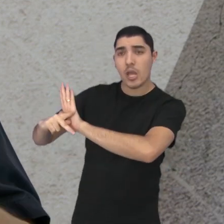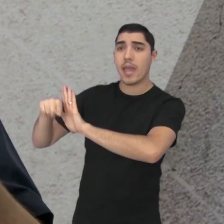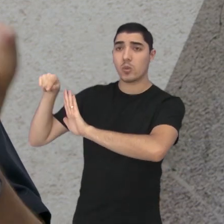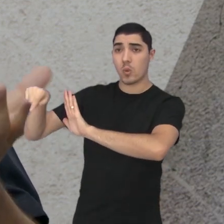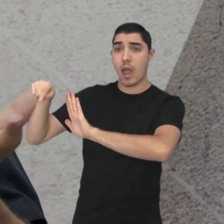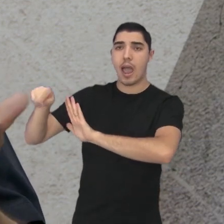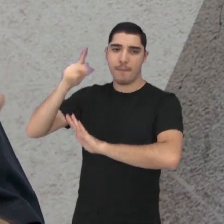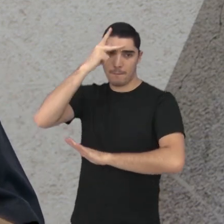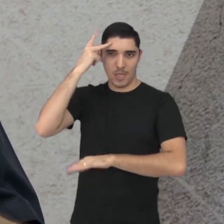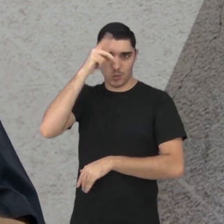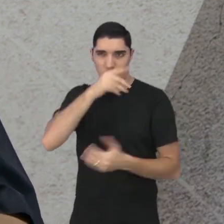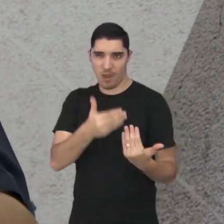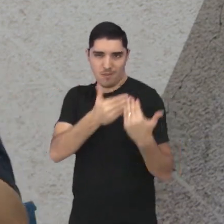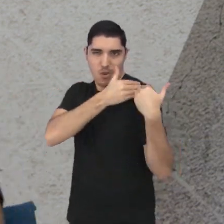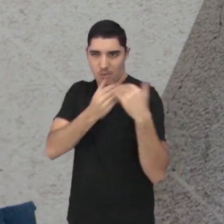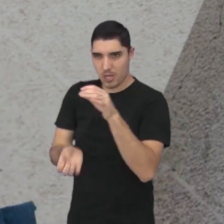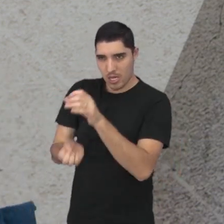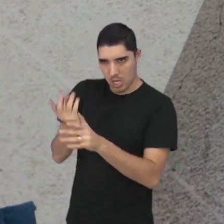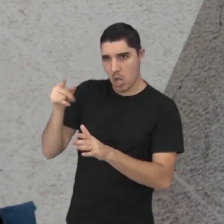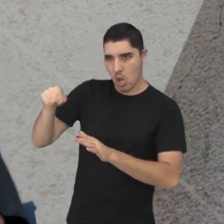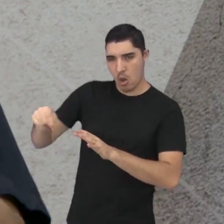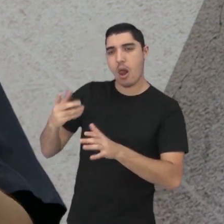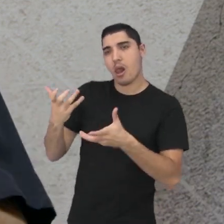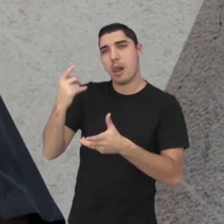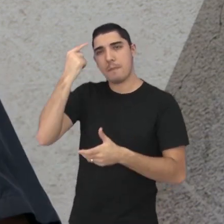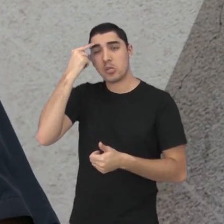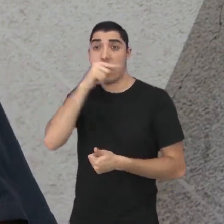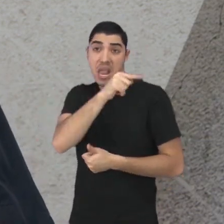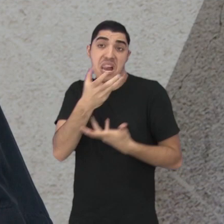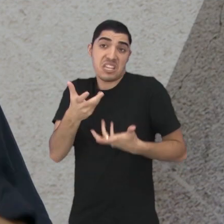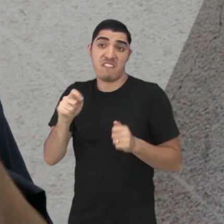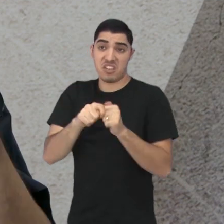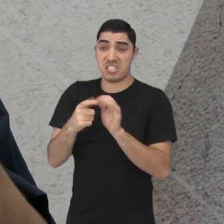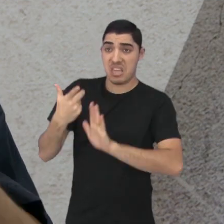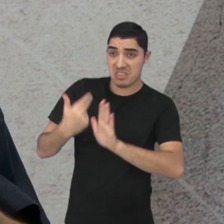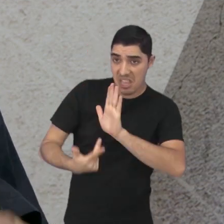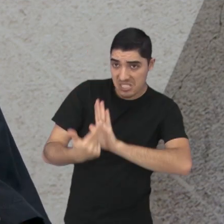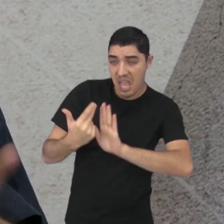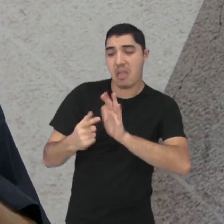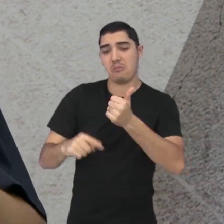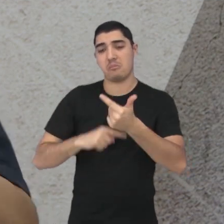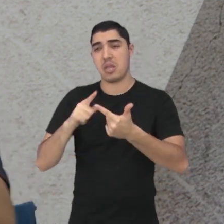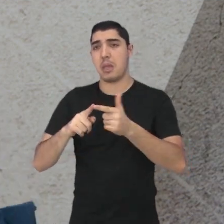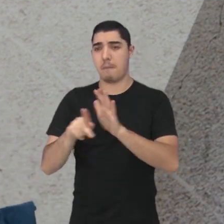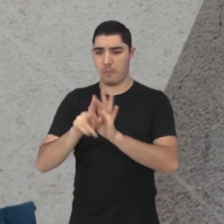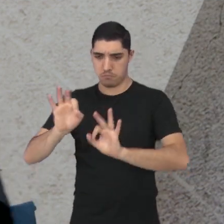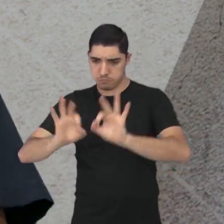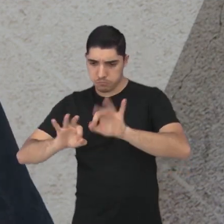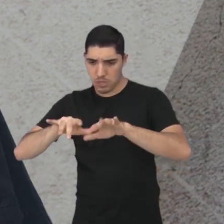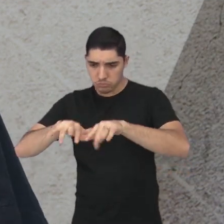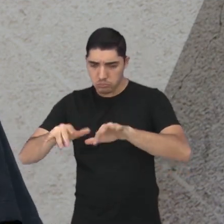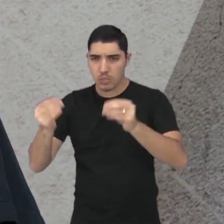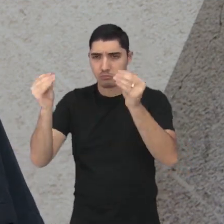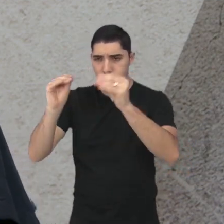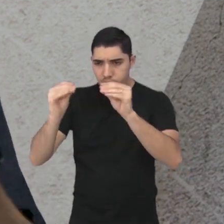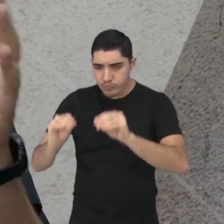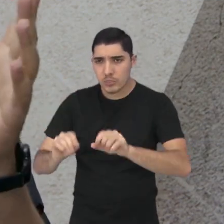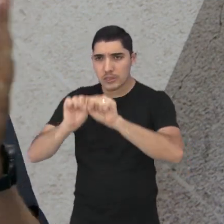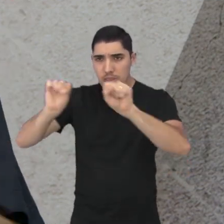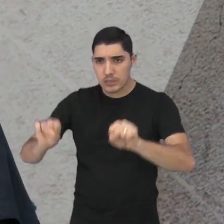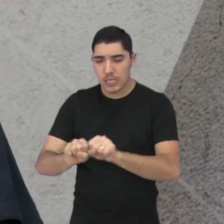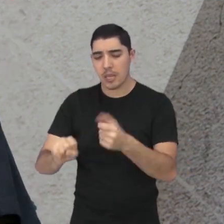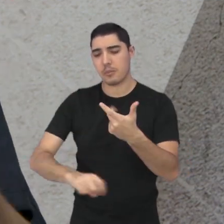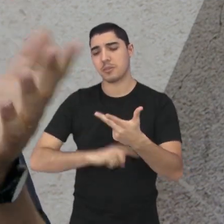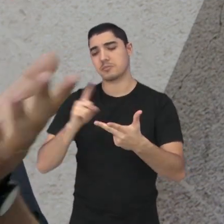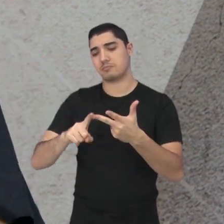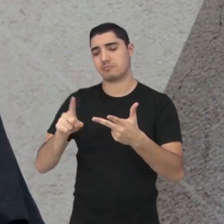o desenvolvedor do jogo resolveu fazer todas as etapas sozinho, então ele resolveu desenhar, ele resolveu fazer a parte de programação, a parte de áudio, tem um